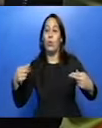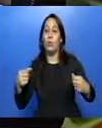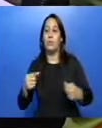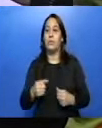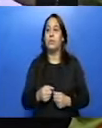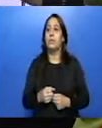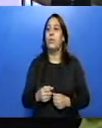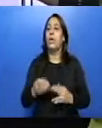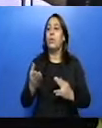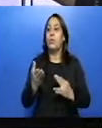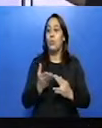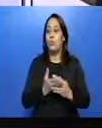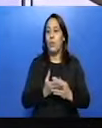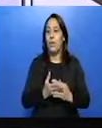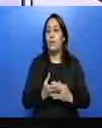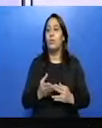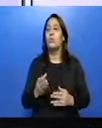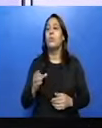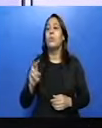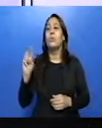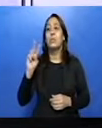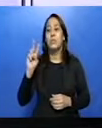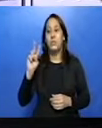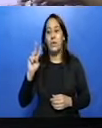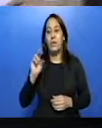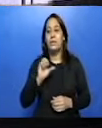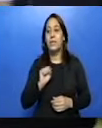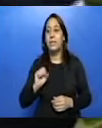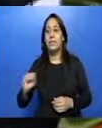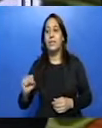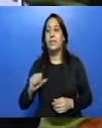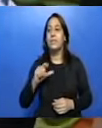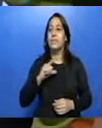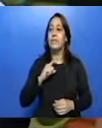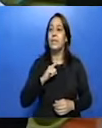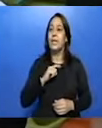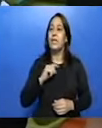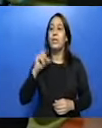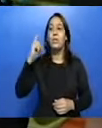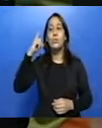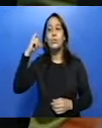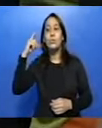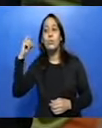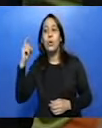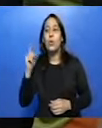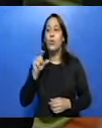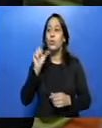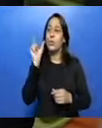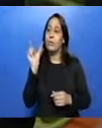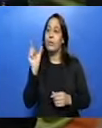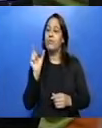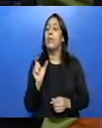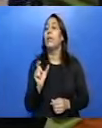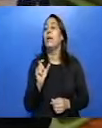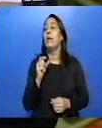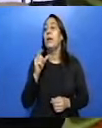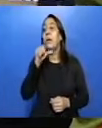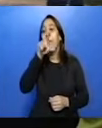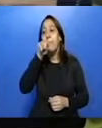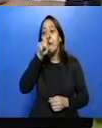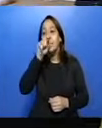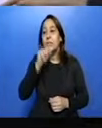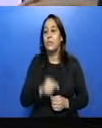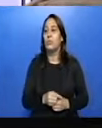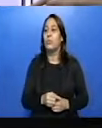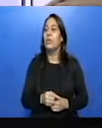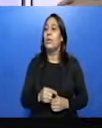o mesmo som que em pássaro. Em início de palavra, a letra S